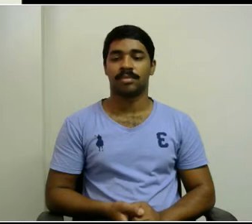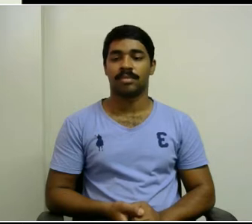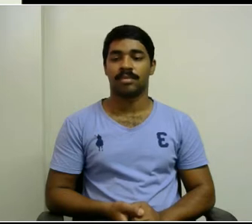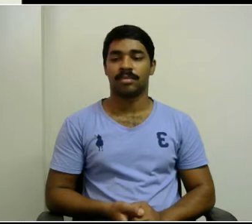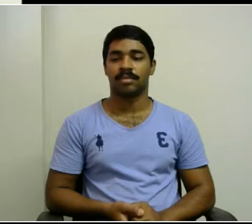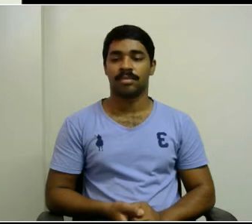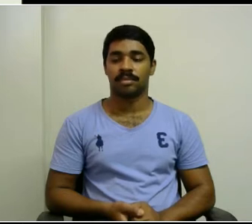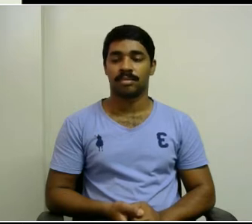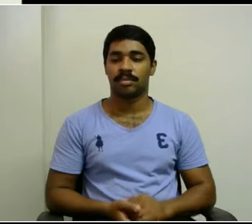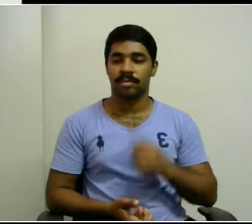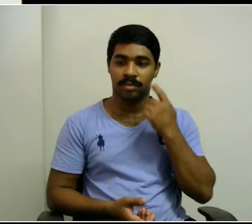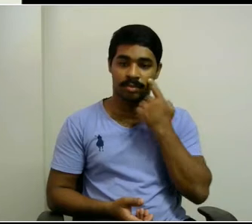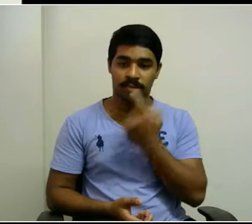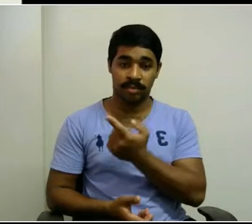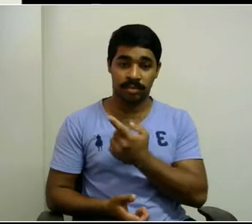para 5. Tá?